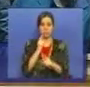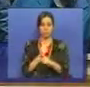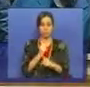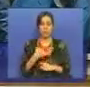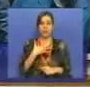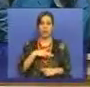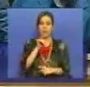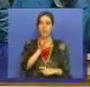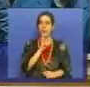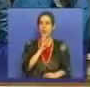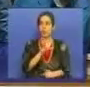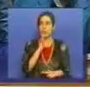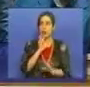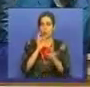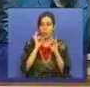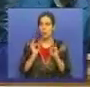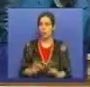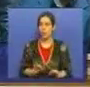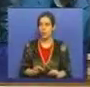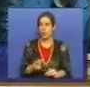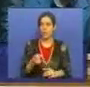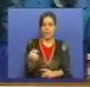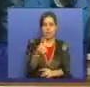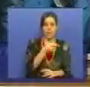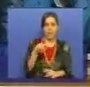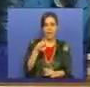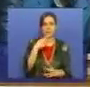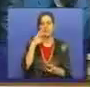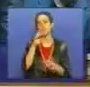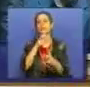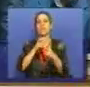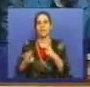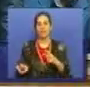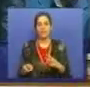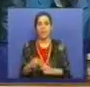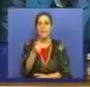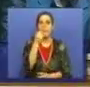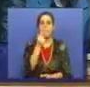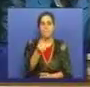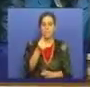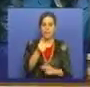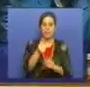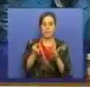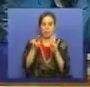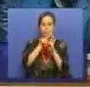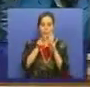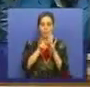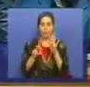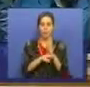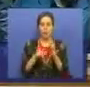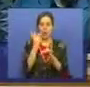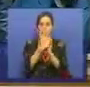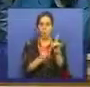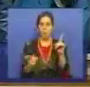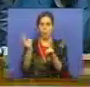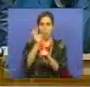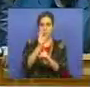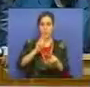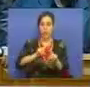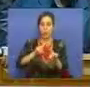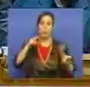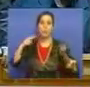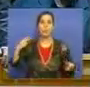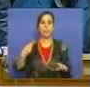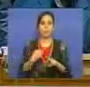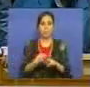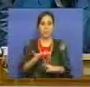quais quero a sua resposta concreta, gás e eletricidade, são preços regulados em que o aumento duplica